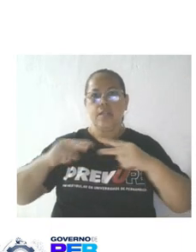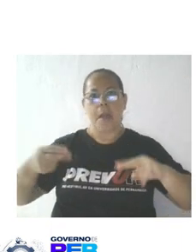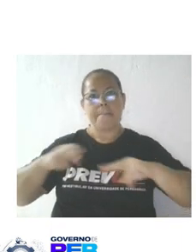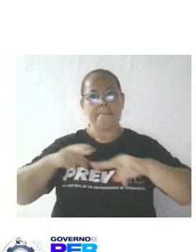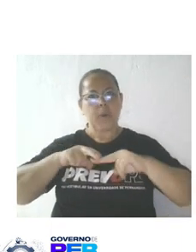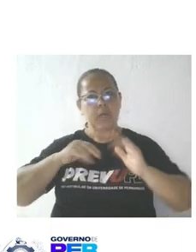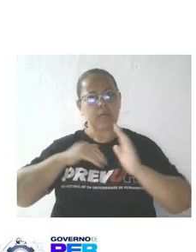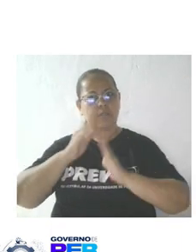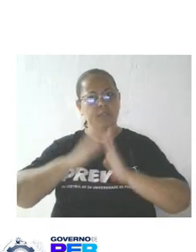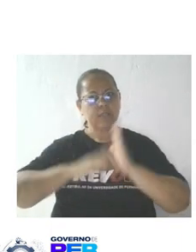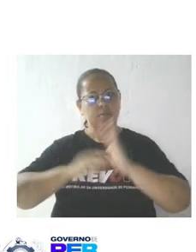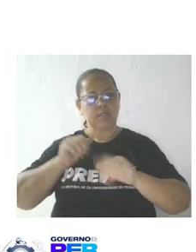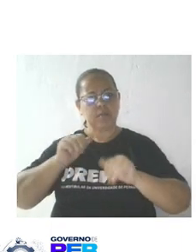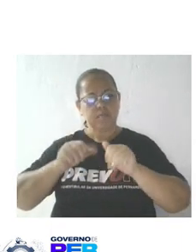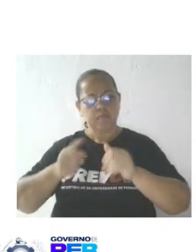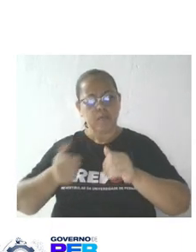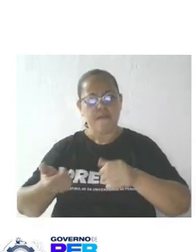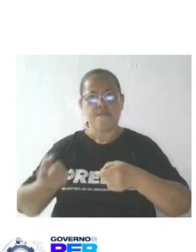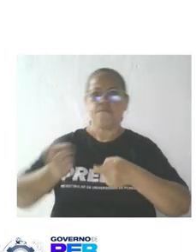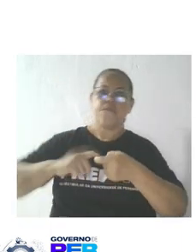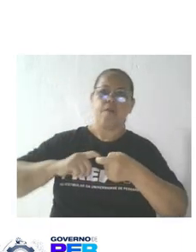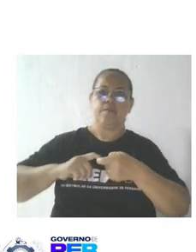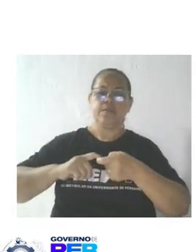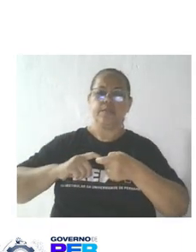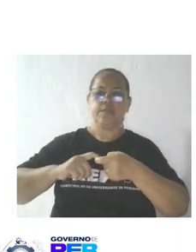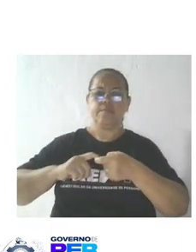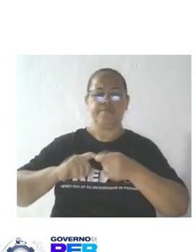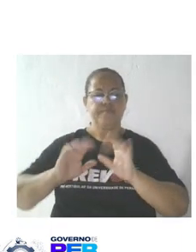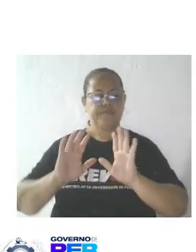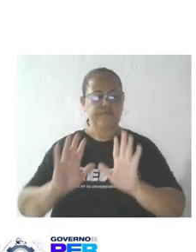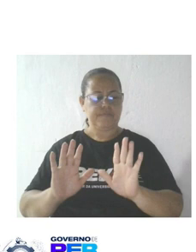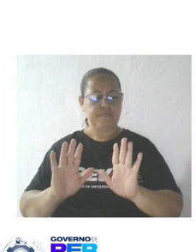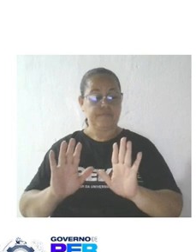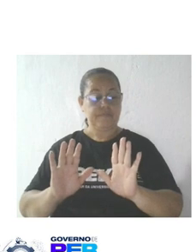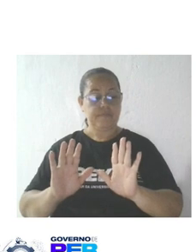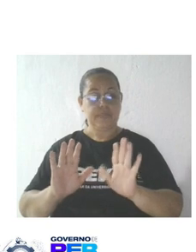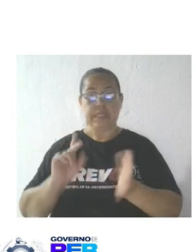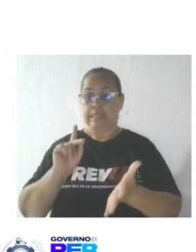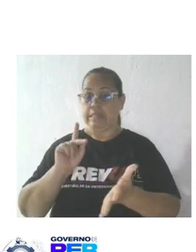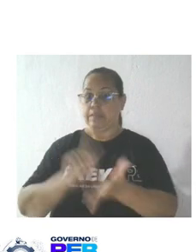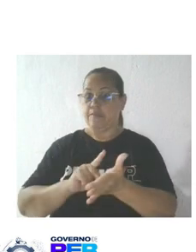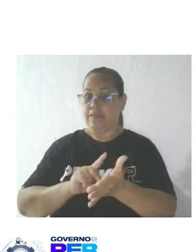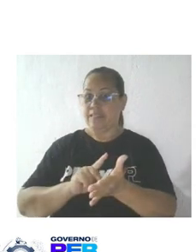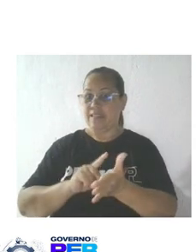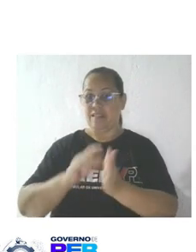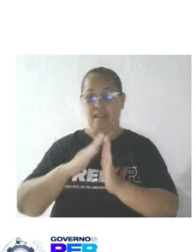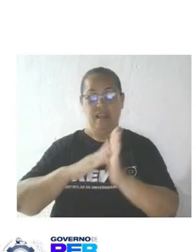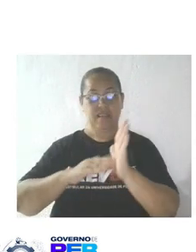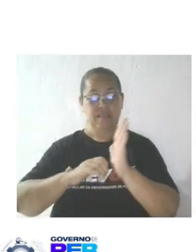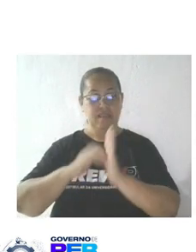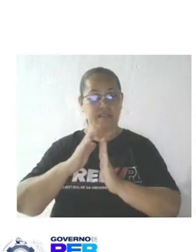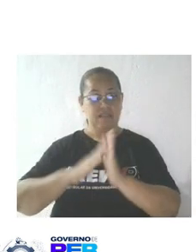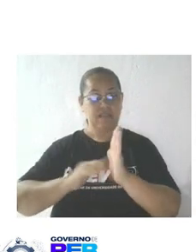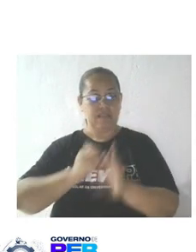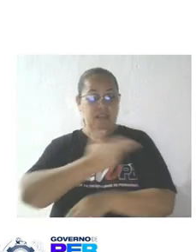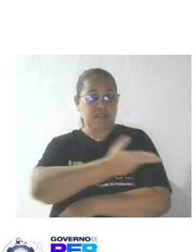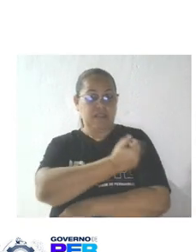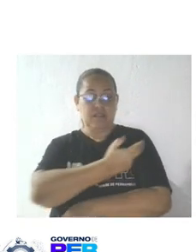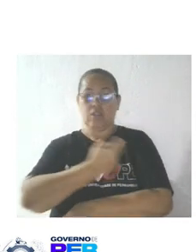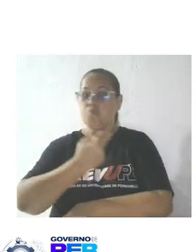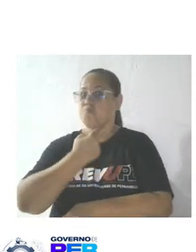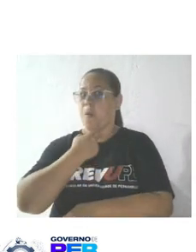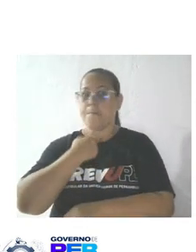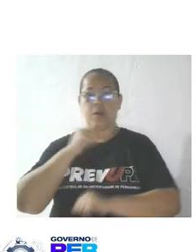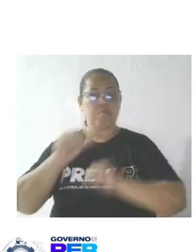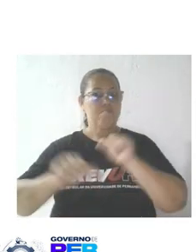se recuperarem e voltarem a seu estado natural. Pessoal, na verdade, a tinta da tatuagem já não pode fazer